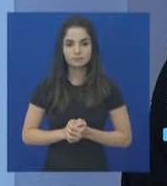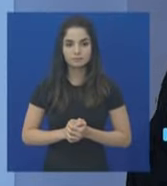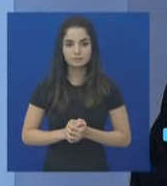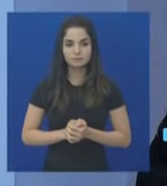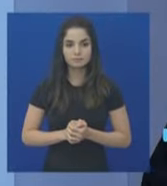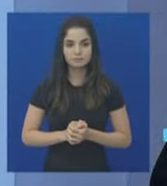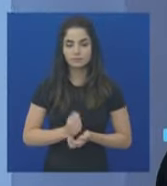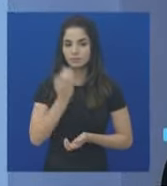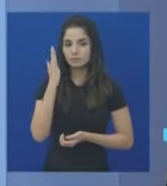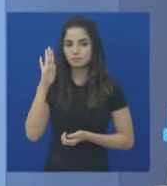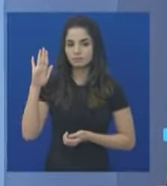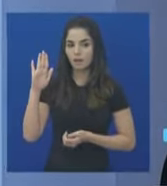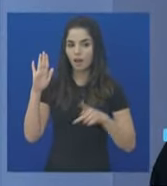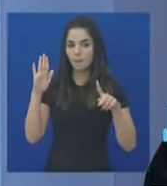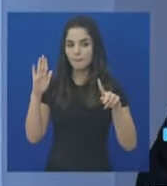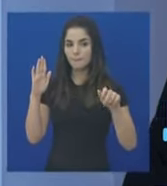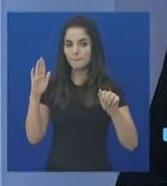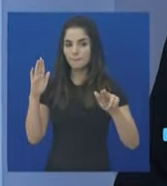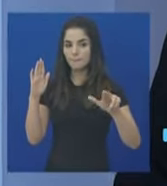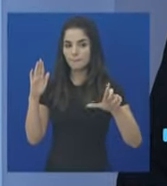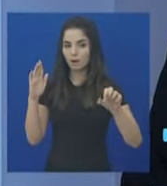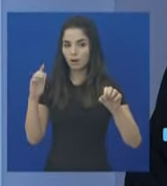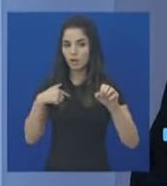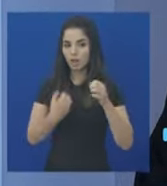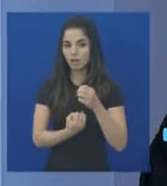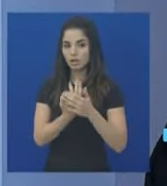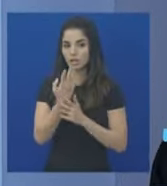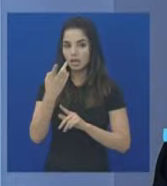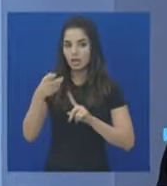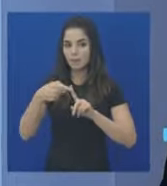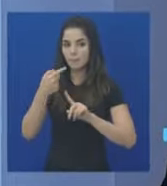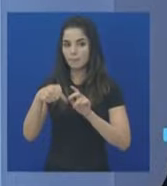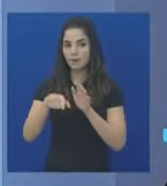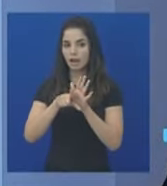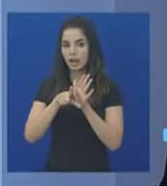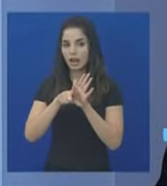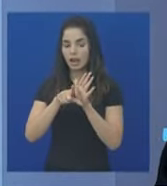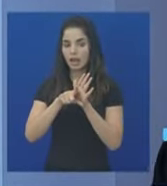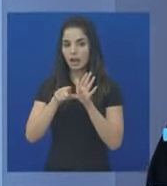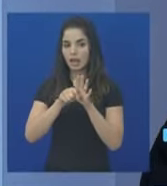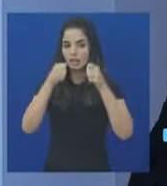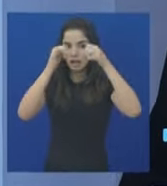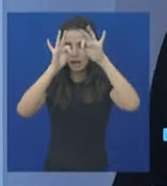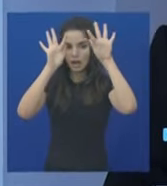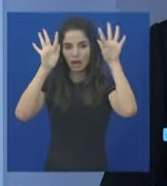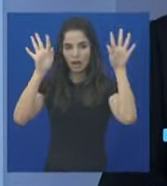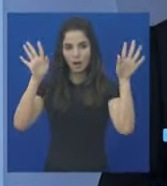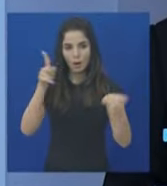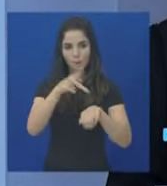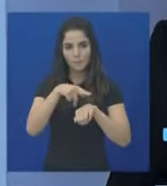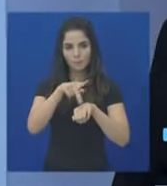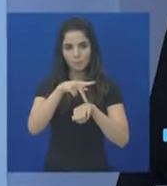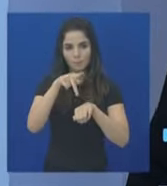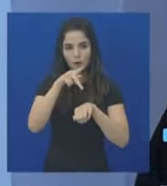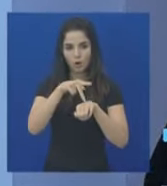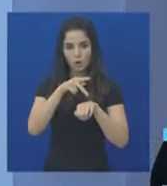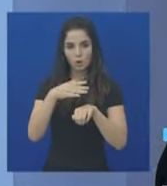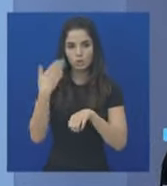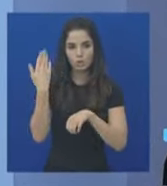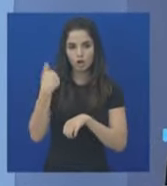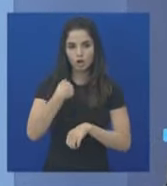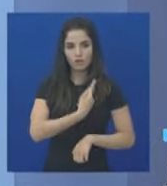Candidato Paulo César, fui o autor da primeira lei de transparência do país, enquanto vereador no município de Cabo Frio,